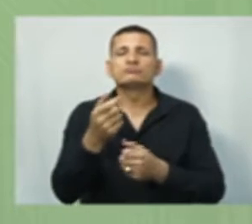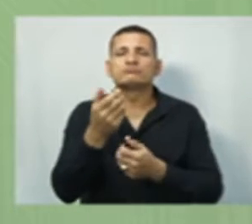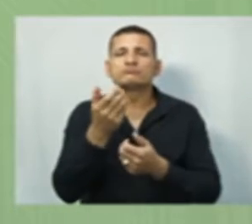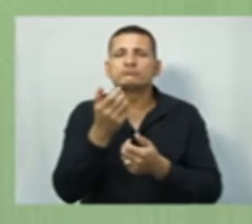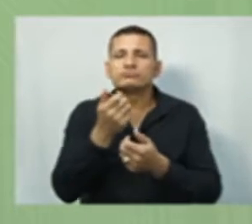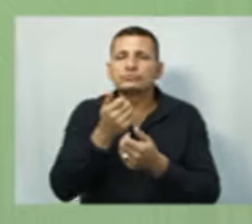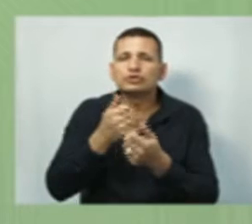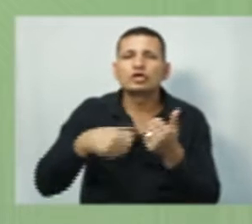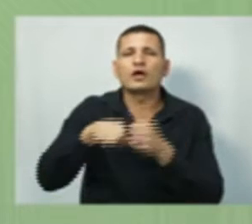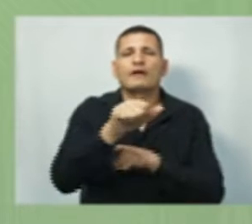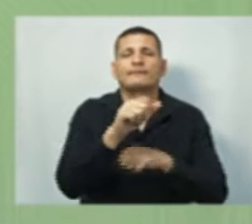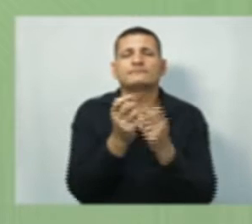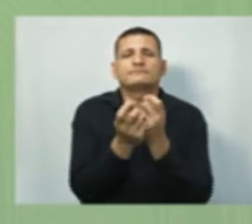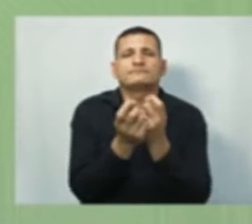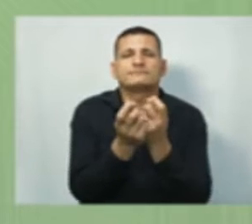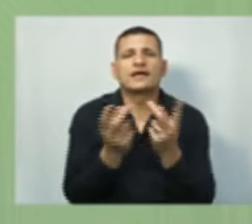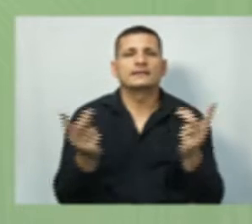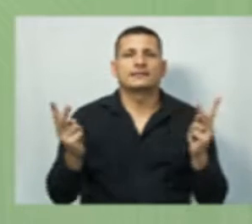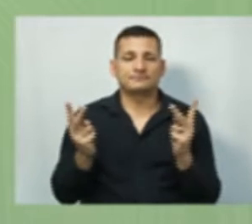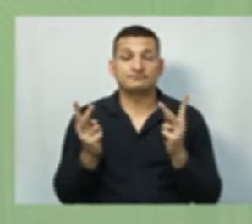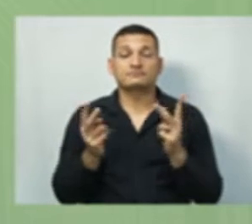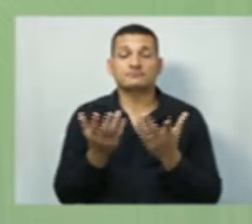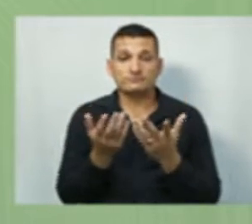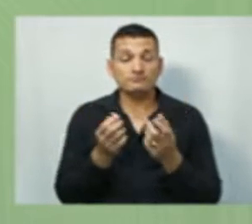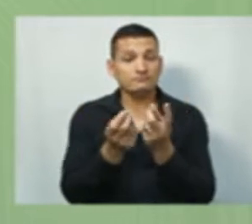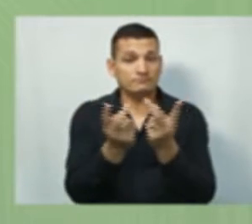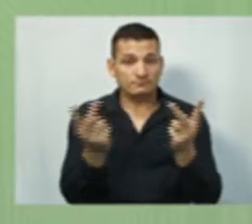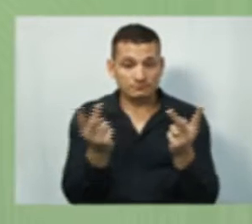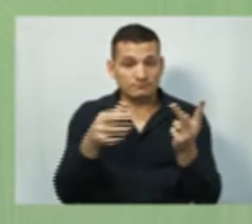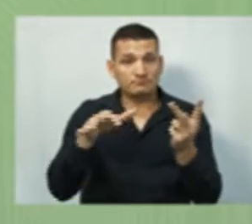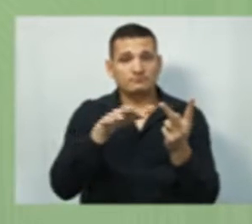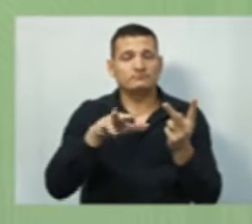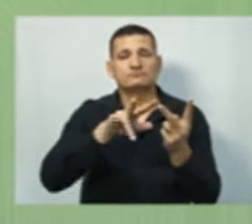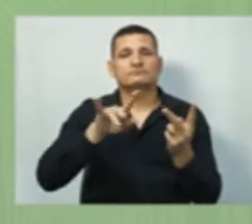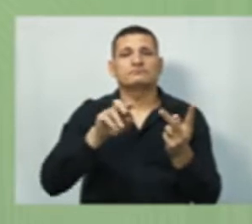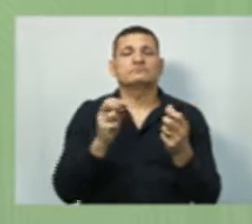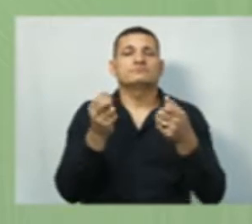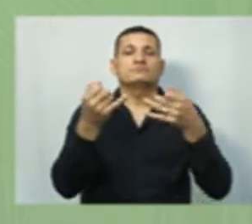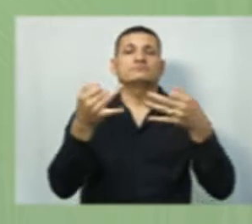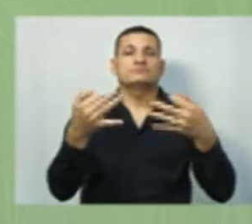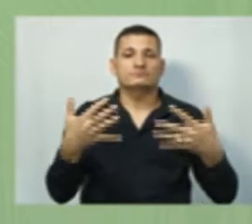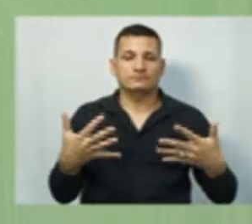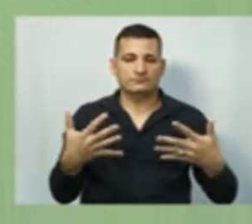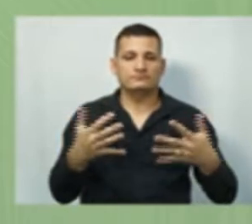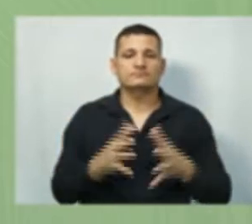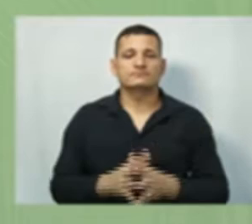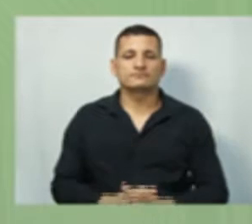de comercializadas. O comércio vai explicar os bens econômicos.